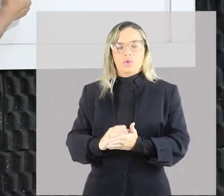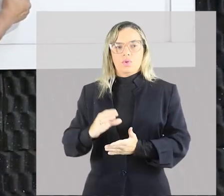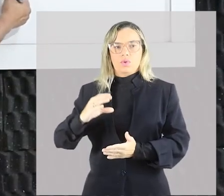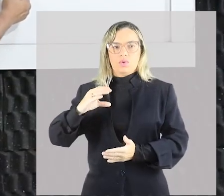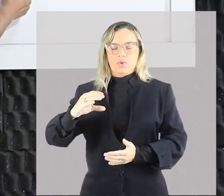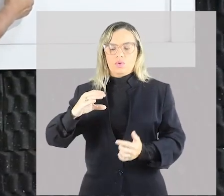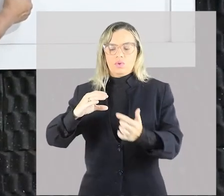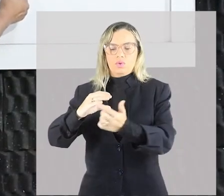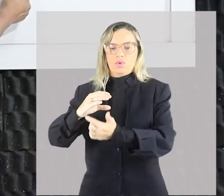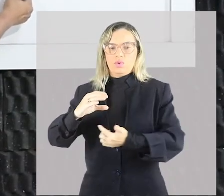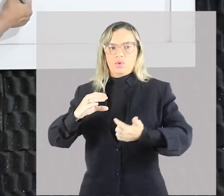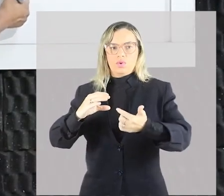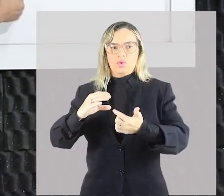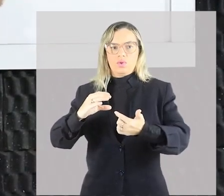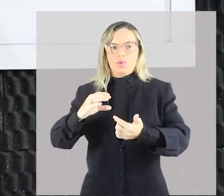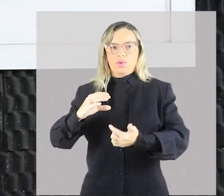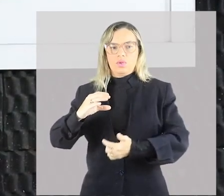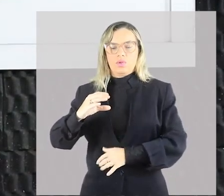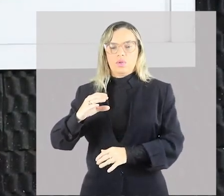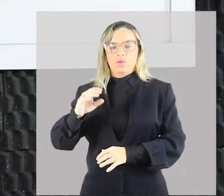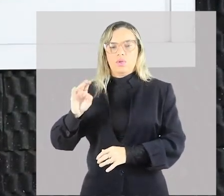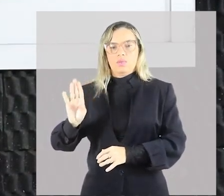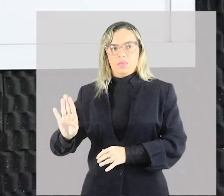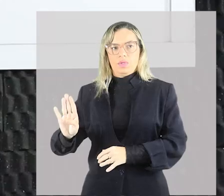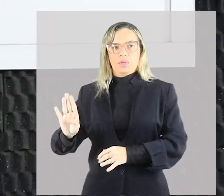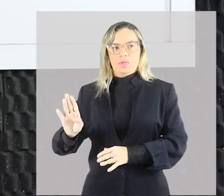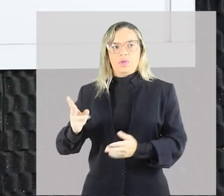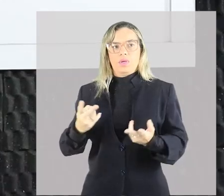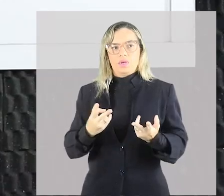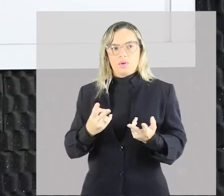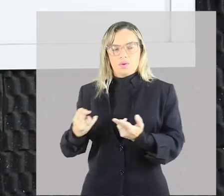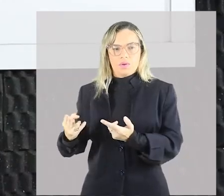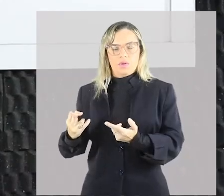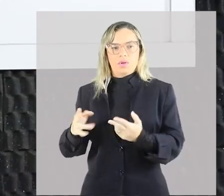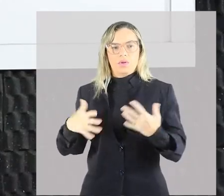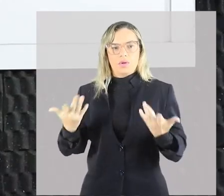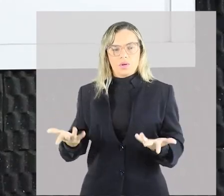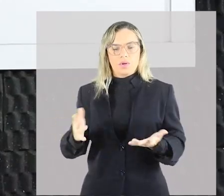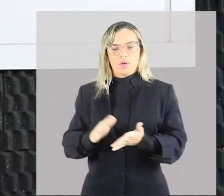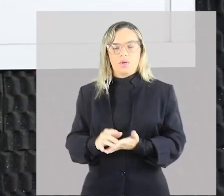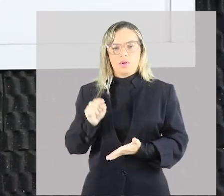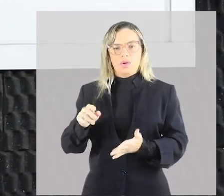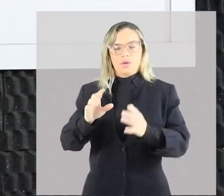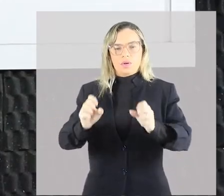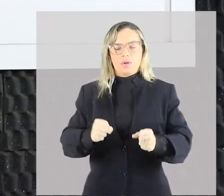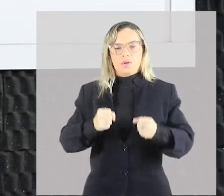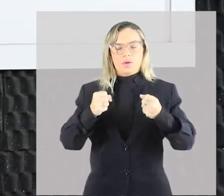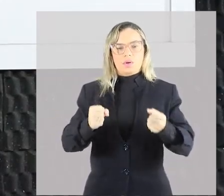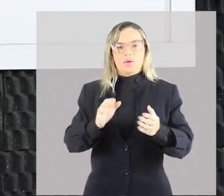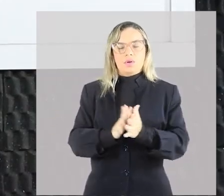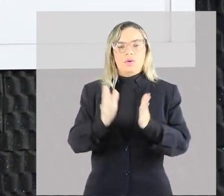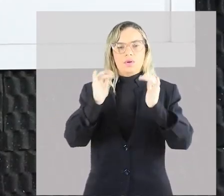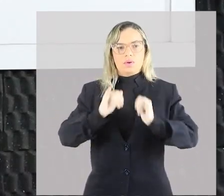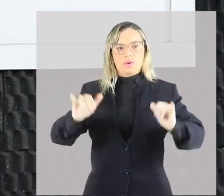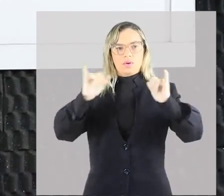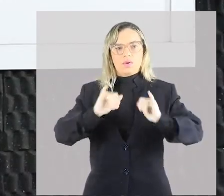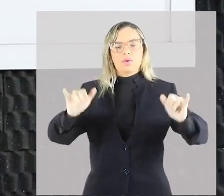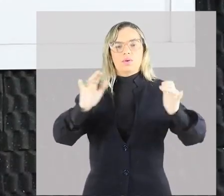contém o conjunto B. É a mesma informação. Certo? Então você pode dizer da mesma